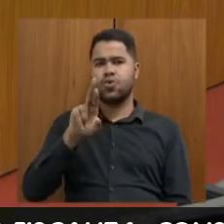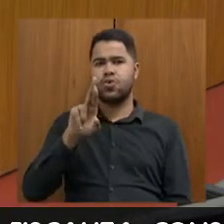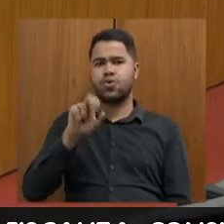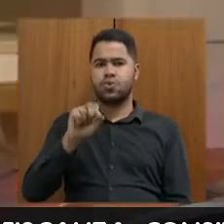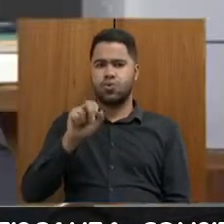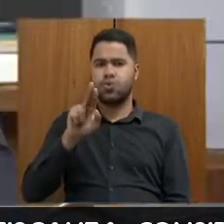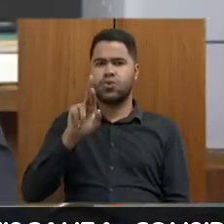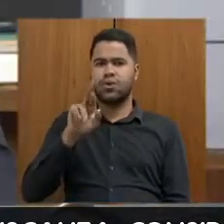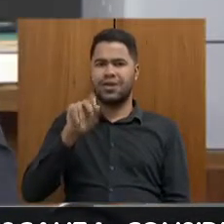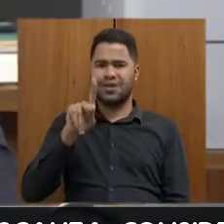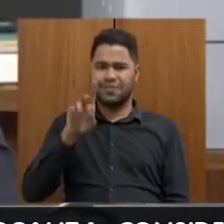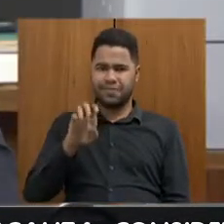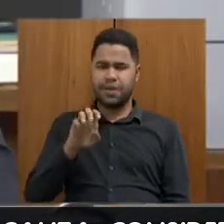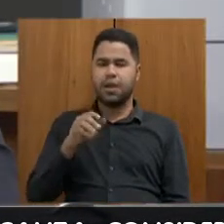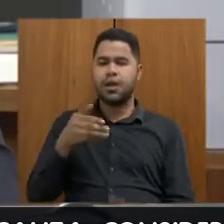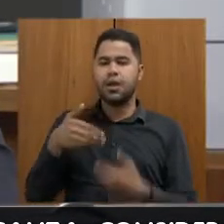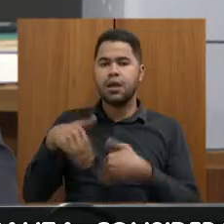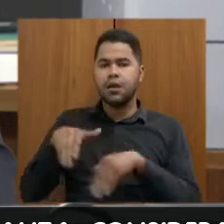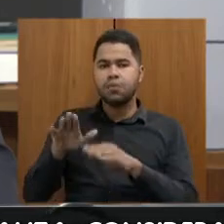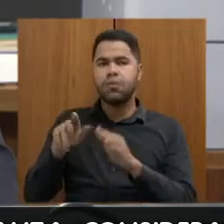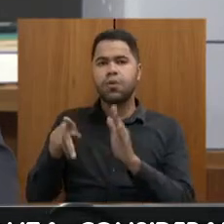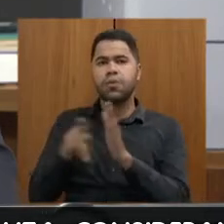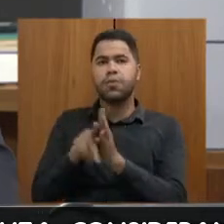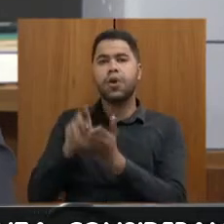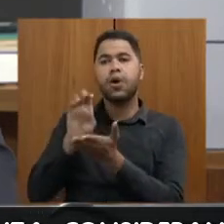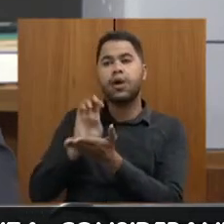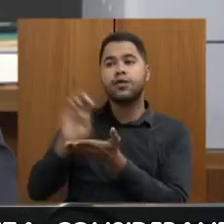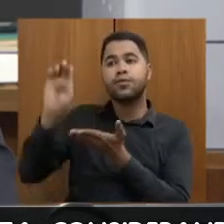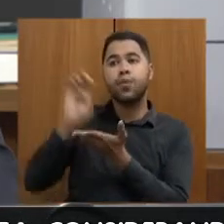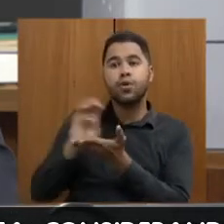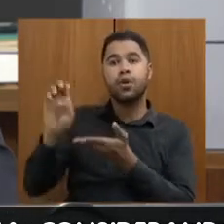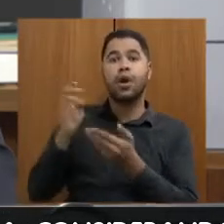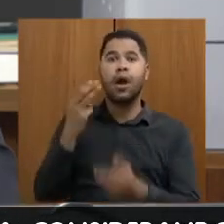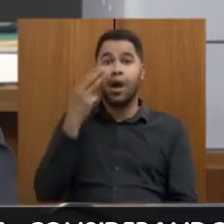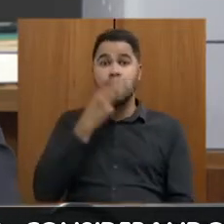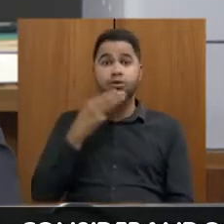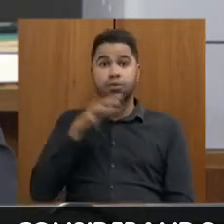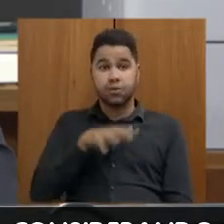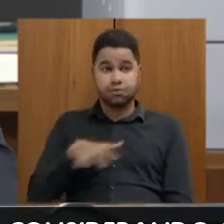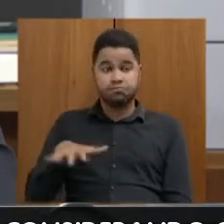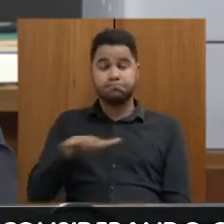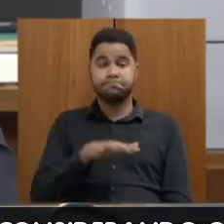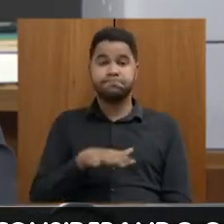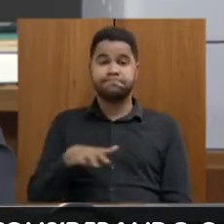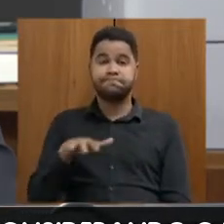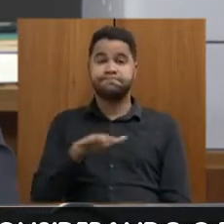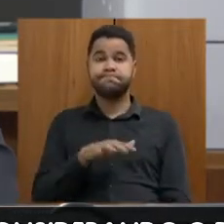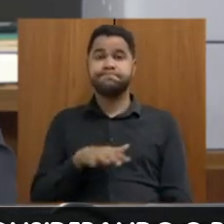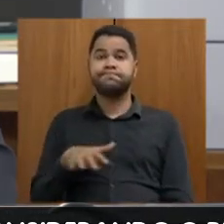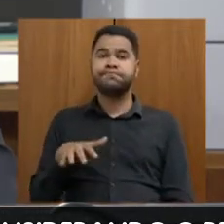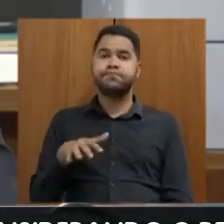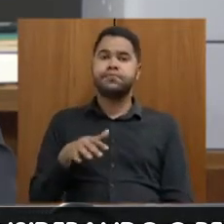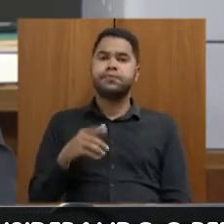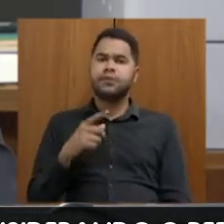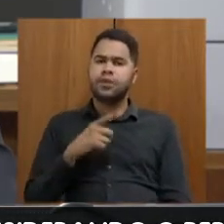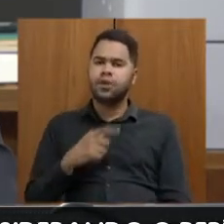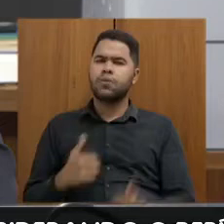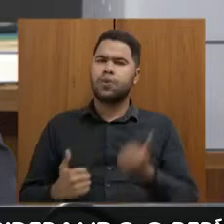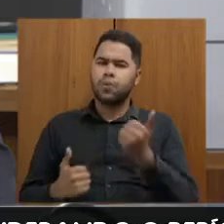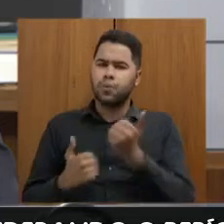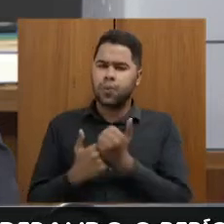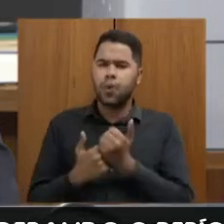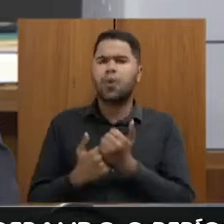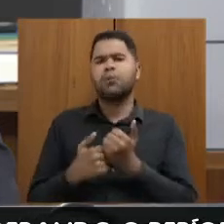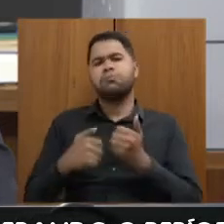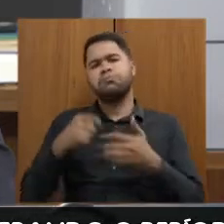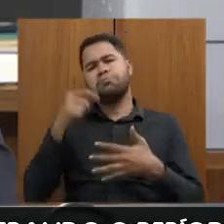é para exportação de há naquela região então assim que teve todo o apoio e